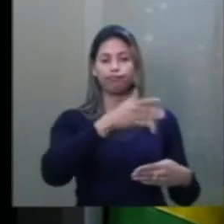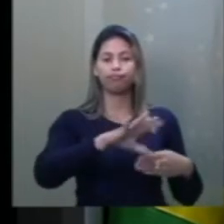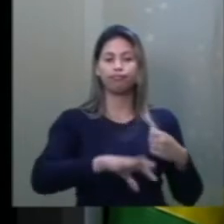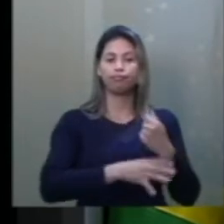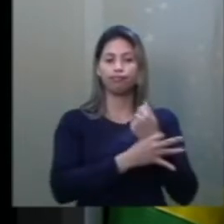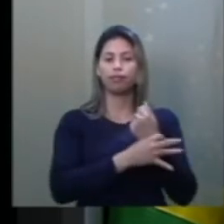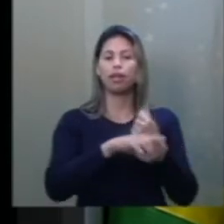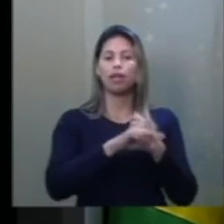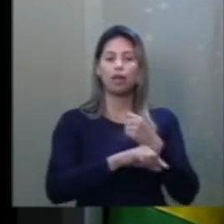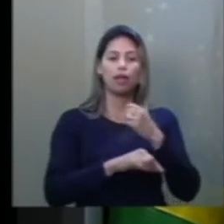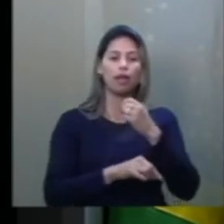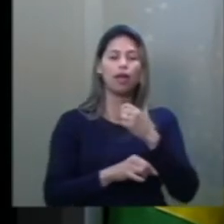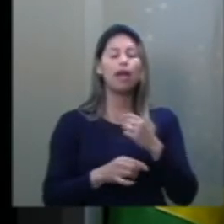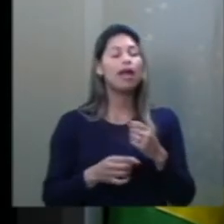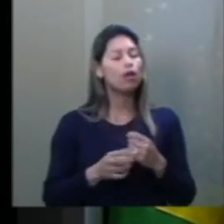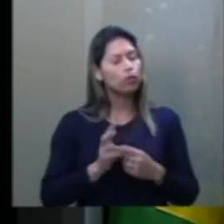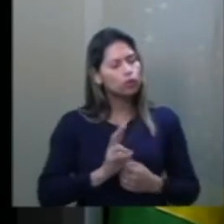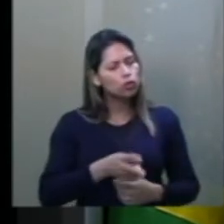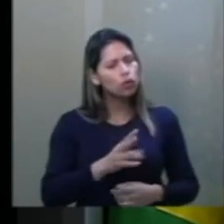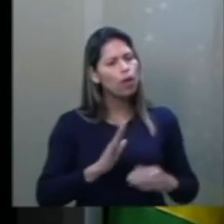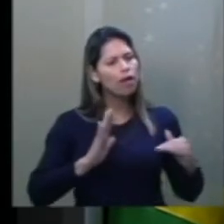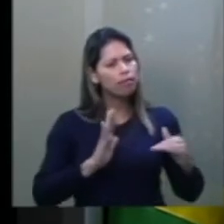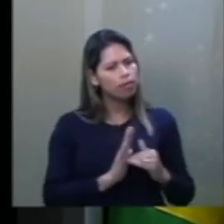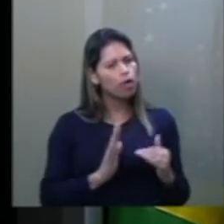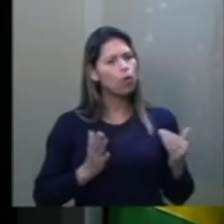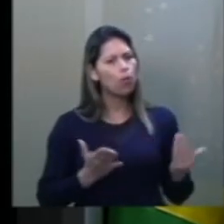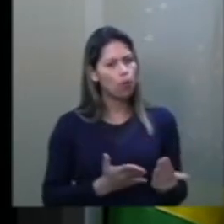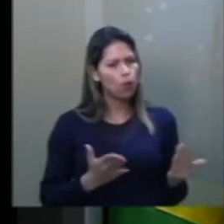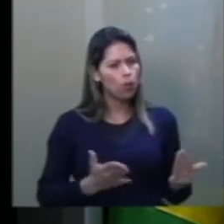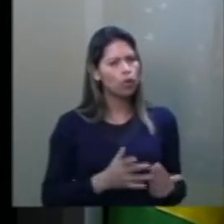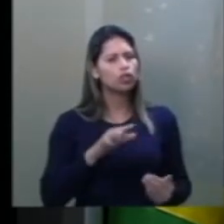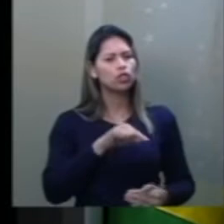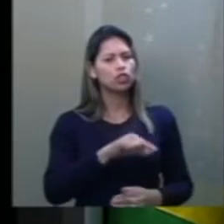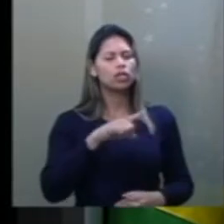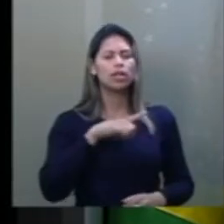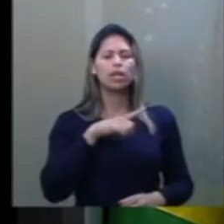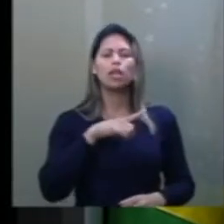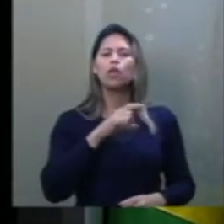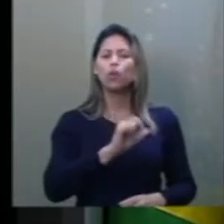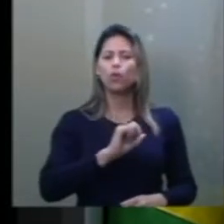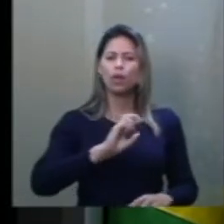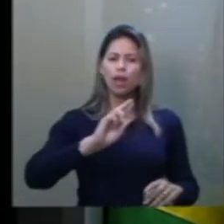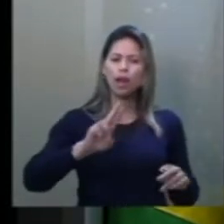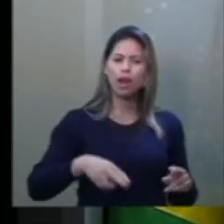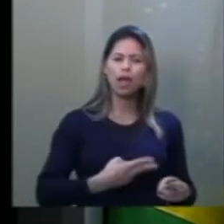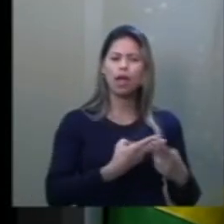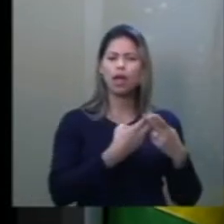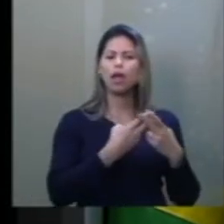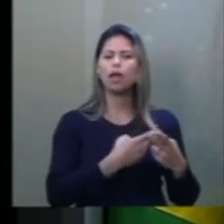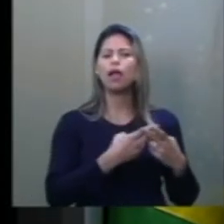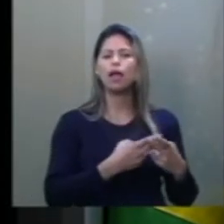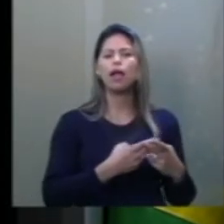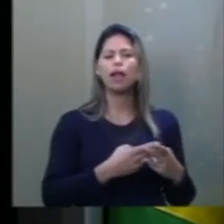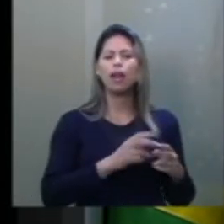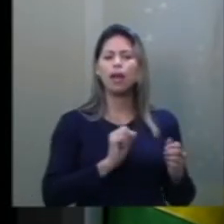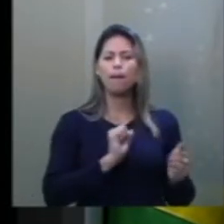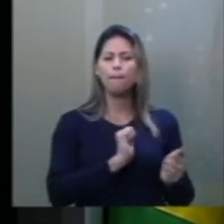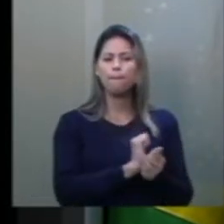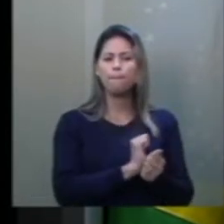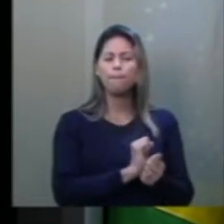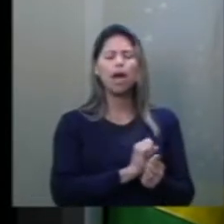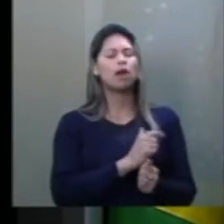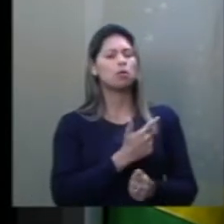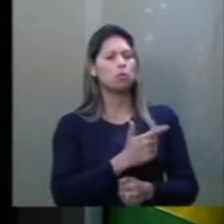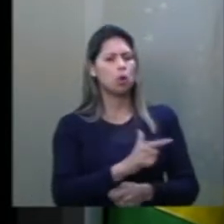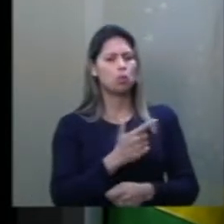vigilância até os dias atuais, tendo o seu poder absolutamente esvaziado e sem